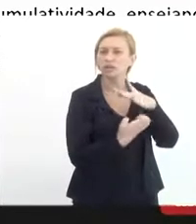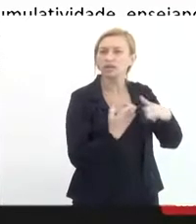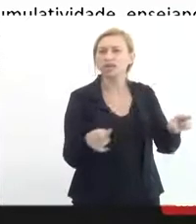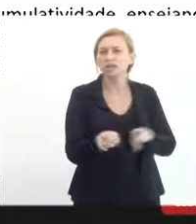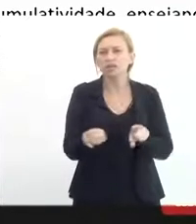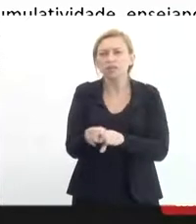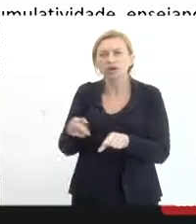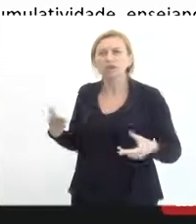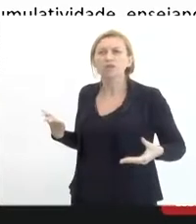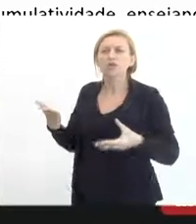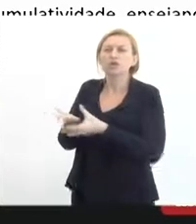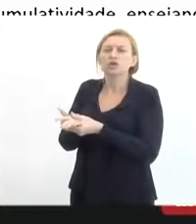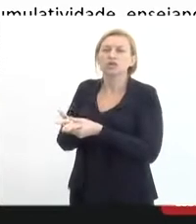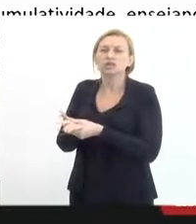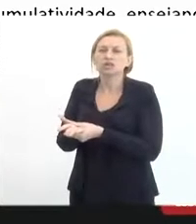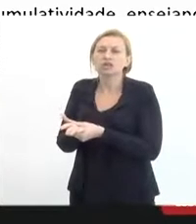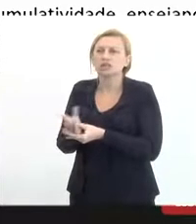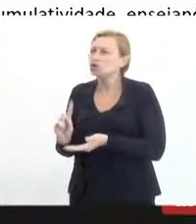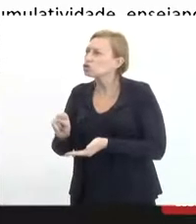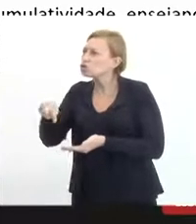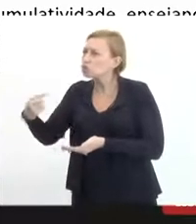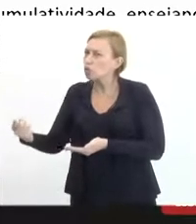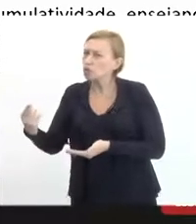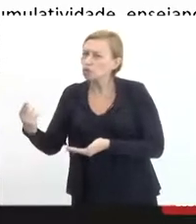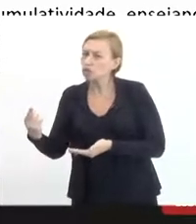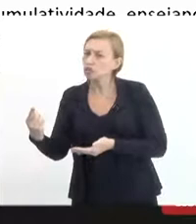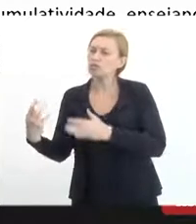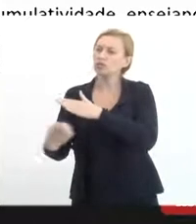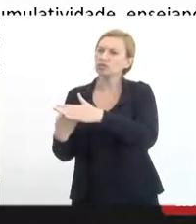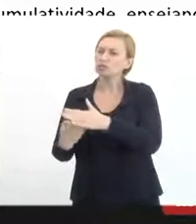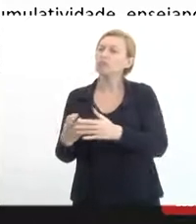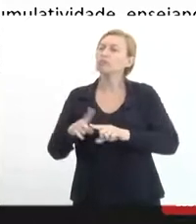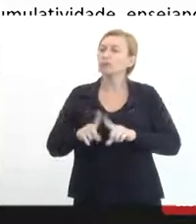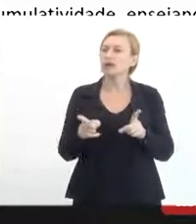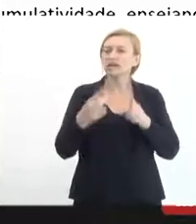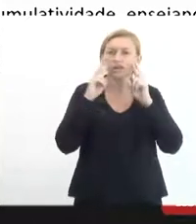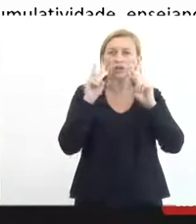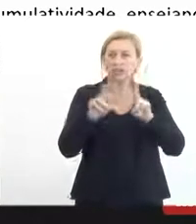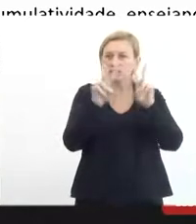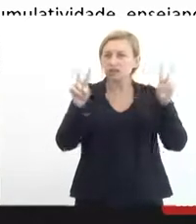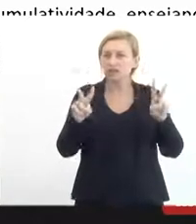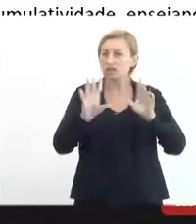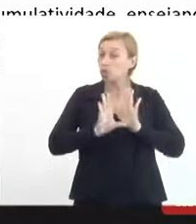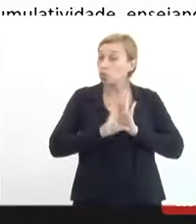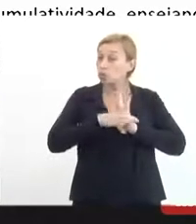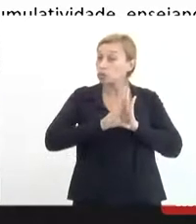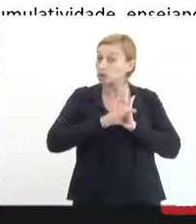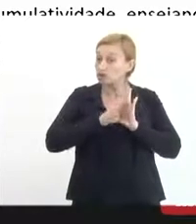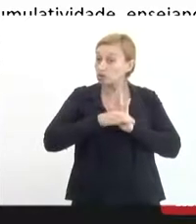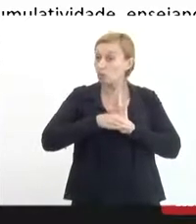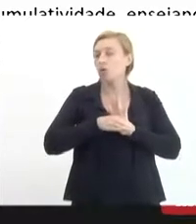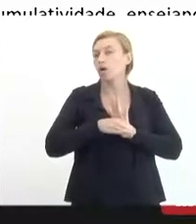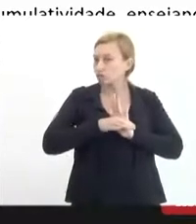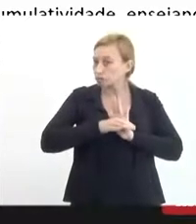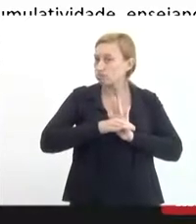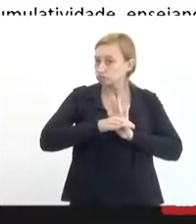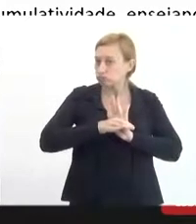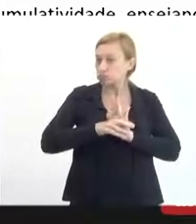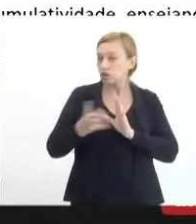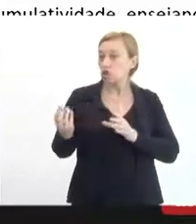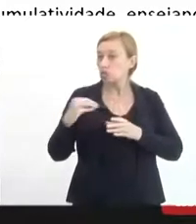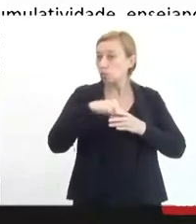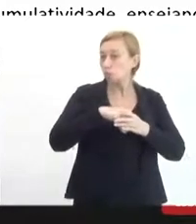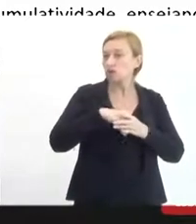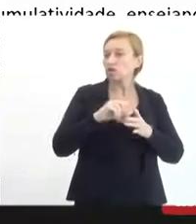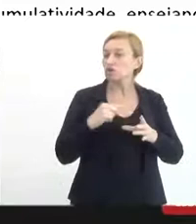processos de outros contribuintes, mas que têm, do ponto de vista conceitual, o mesmo enquadramento